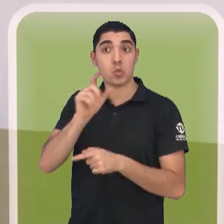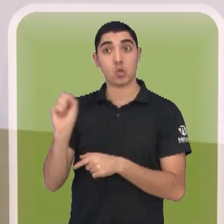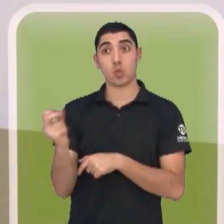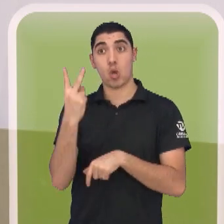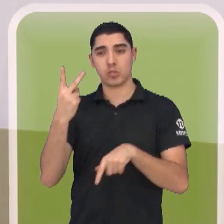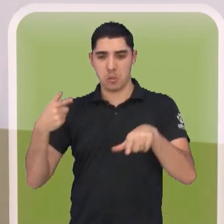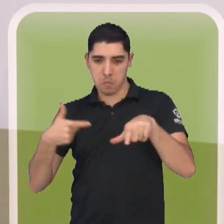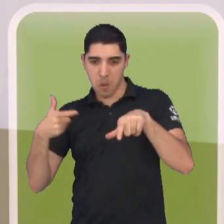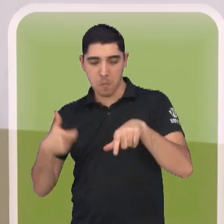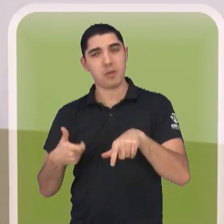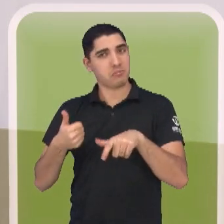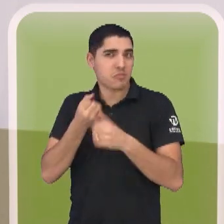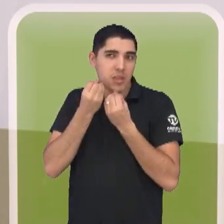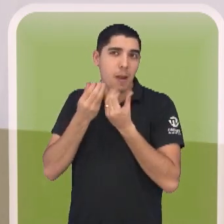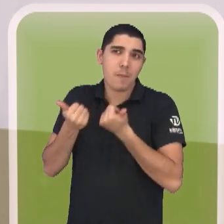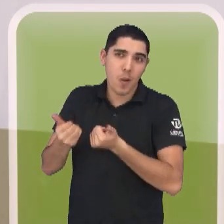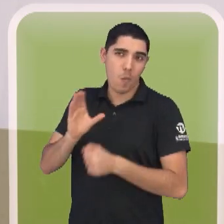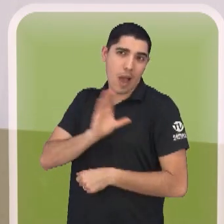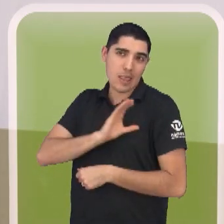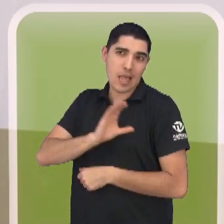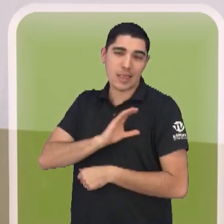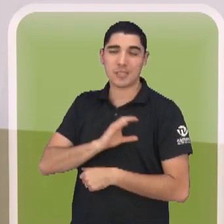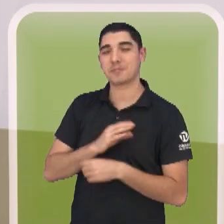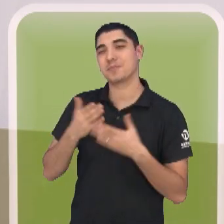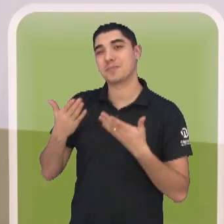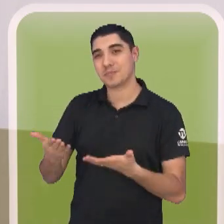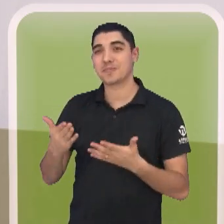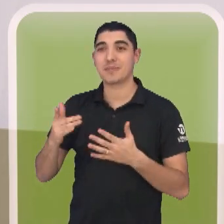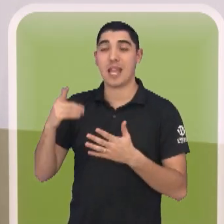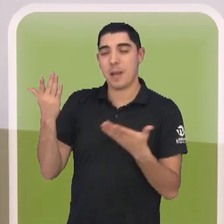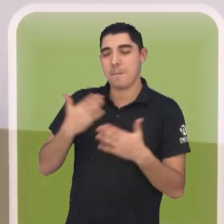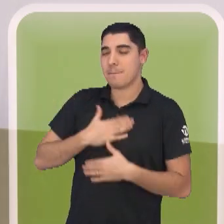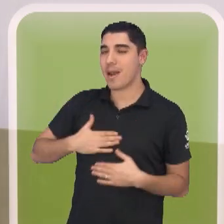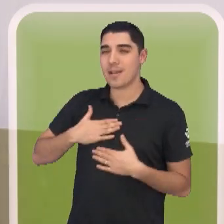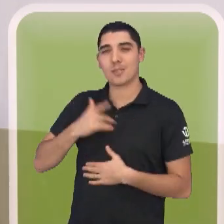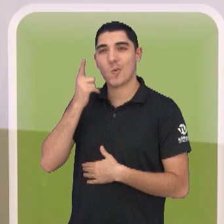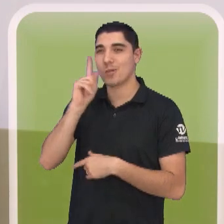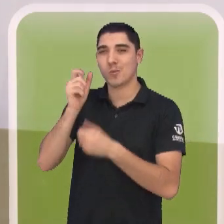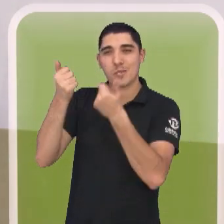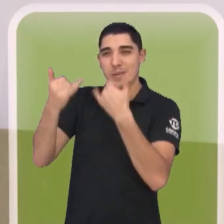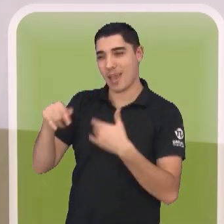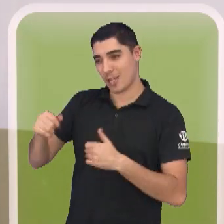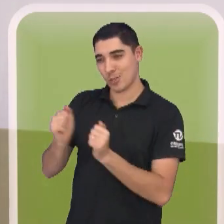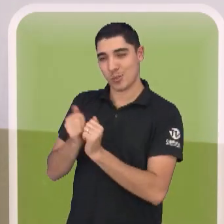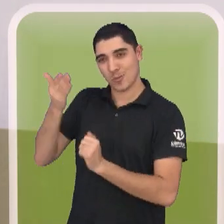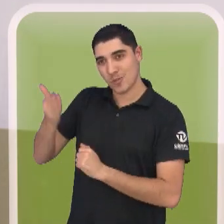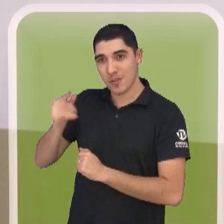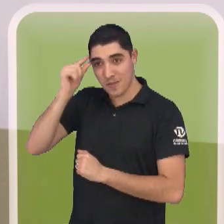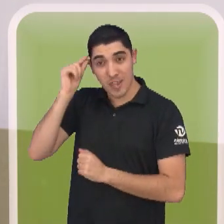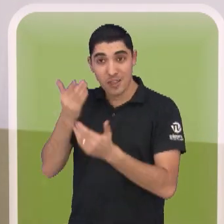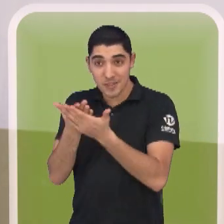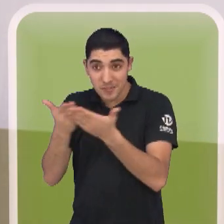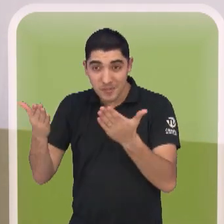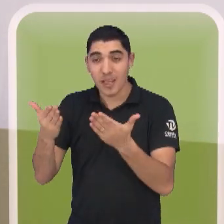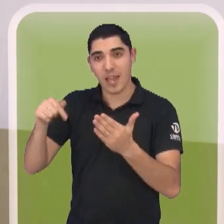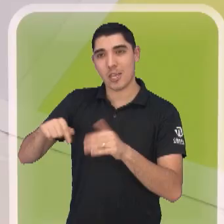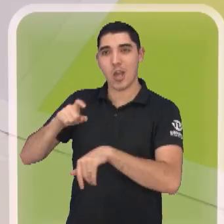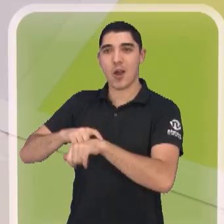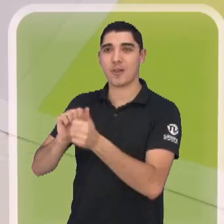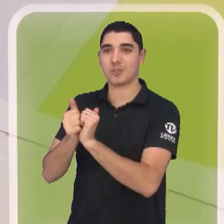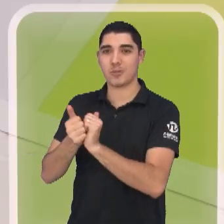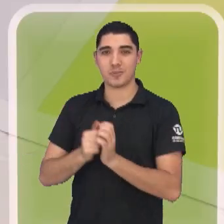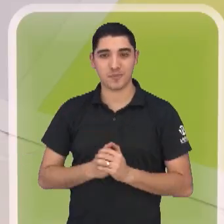o saldo é positivo então é um prazer será um prazer nem na rádio estar com você e com você Vieira em mais uma hora do esporte